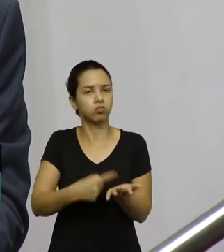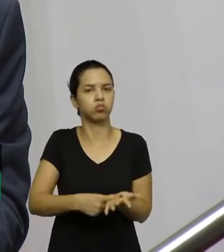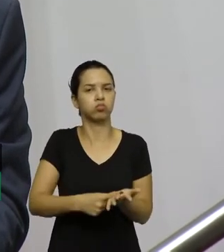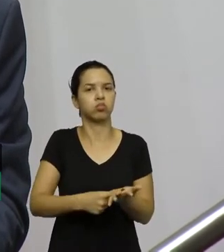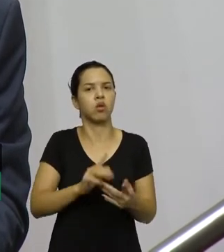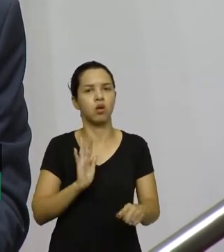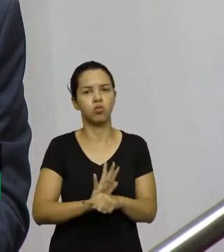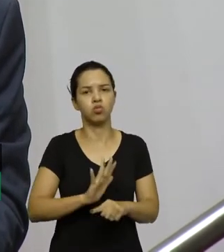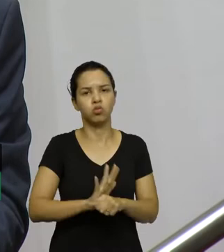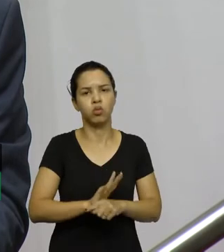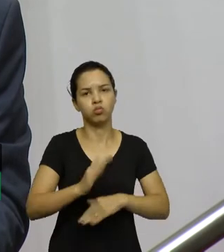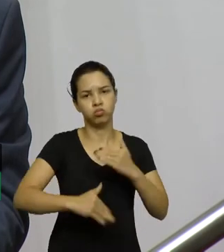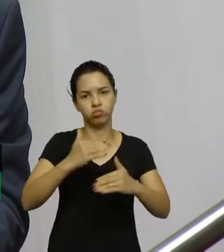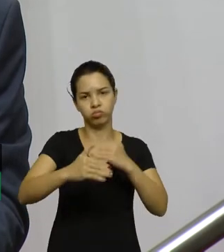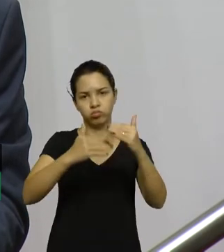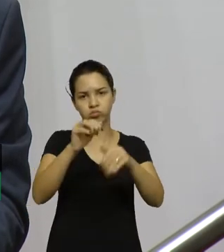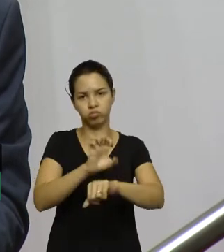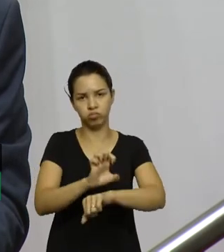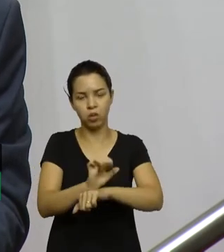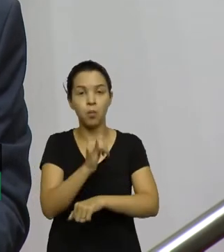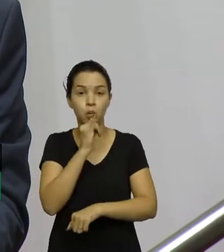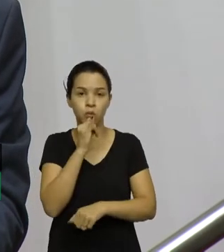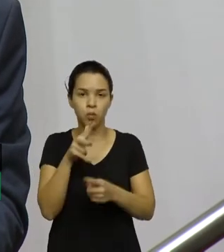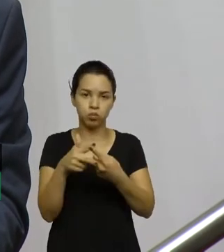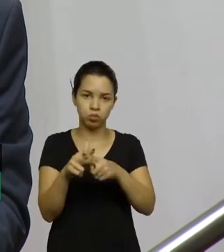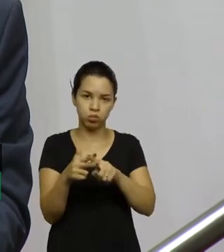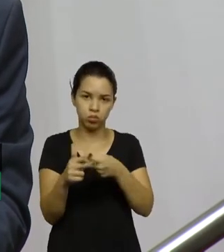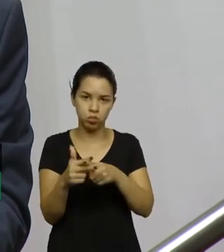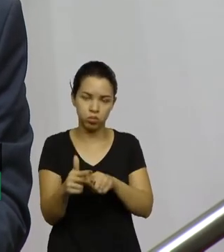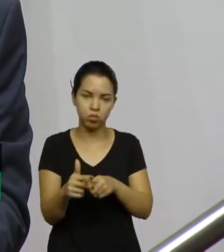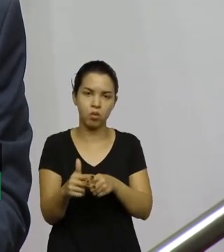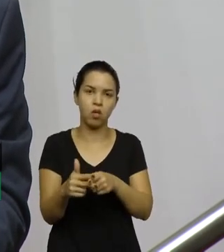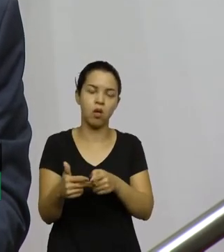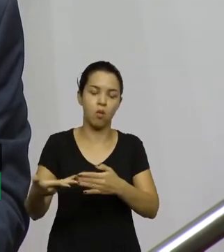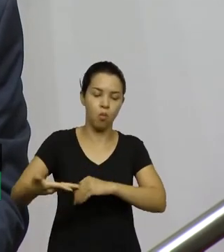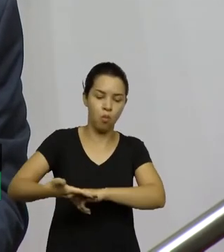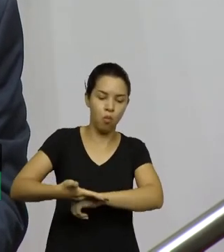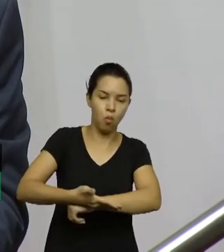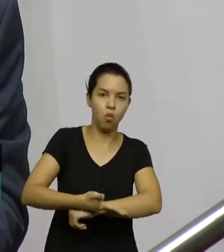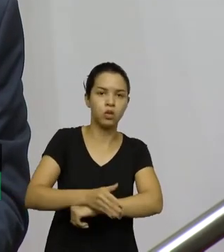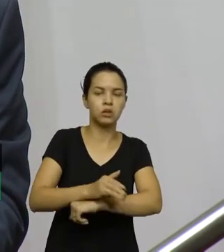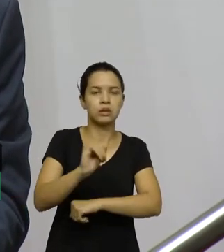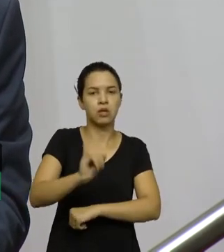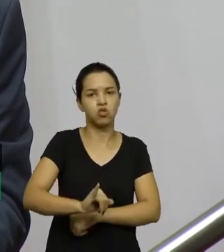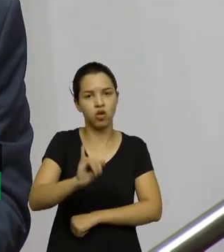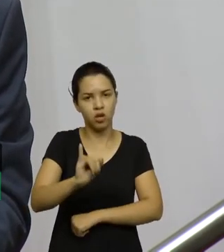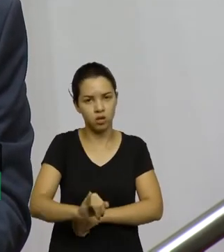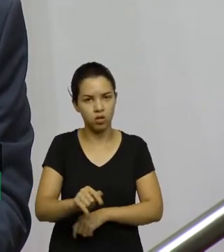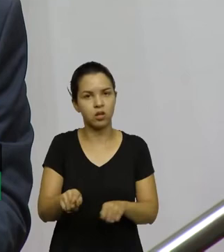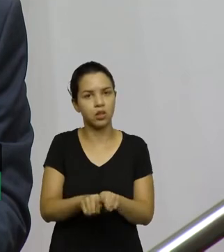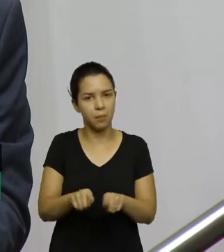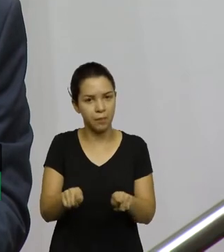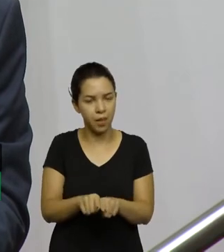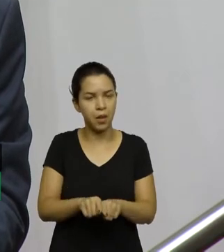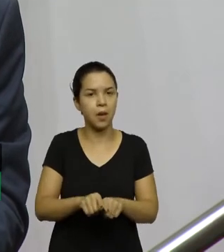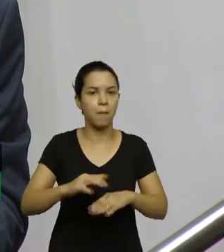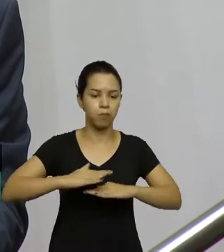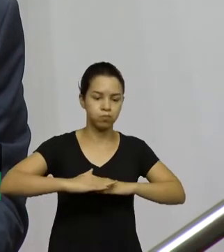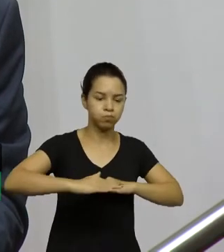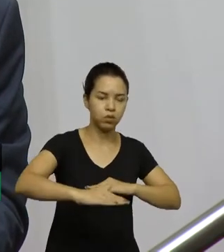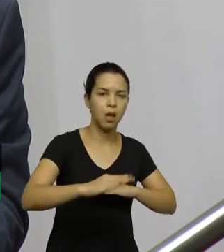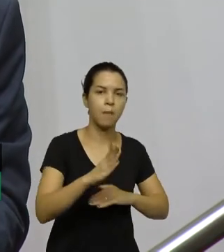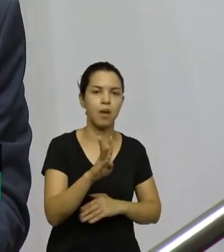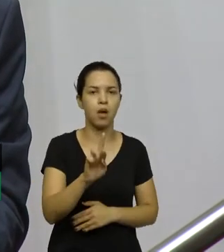bons exemplos a reconstrução dos berços do Porto de Itajaí e a pavimentação da BR-282 no